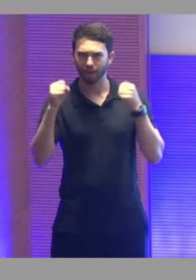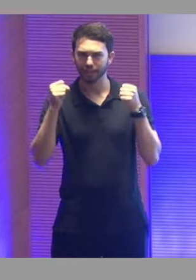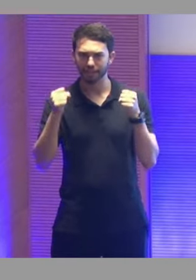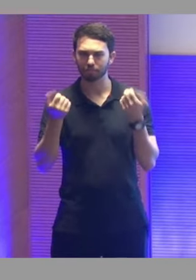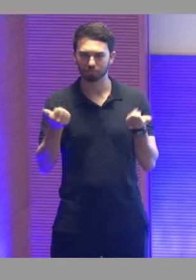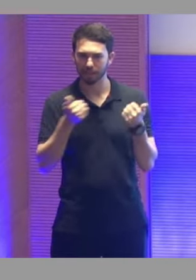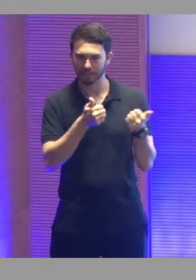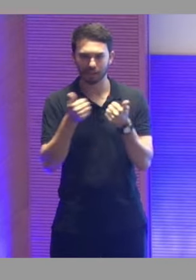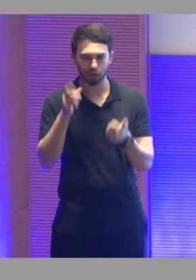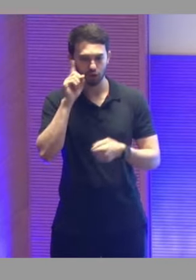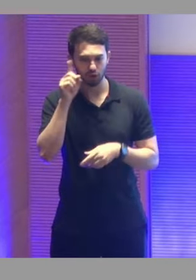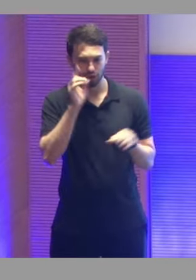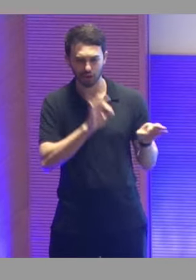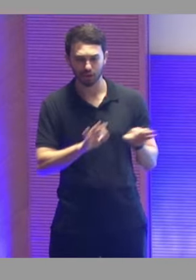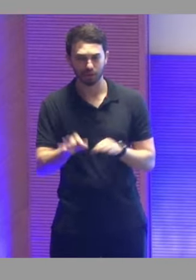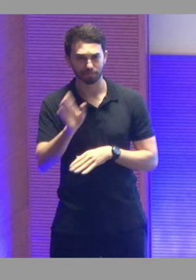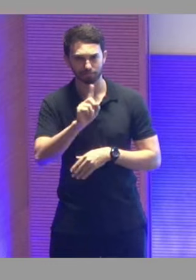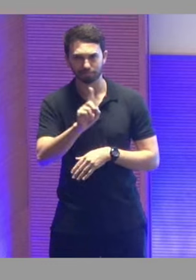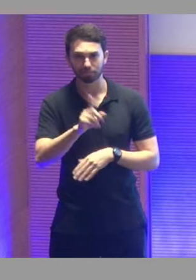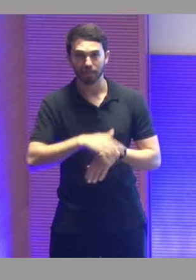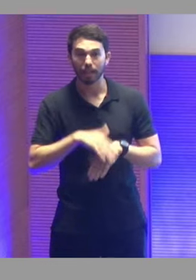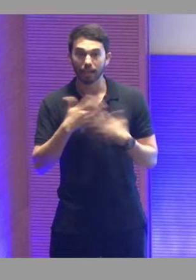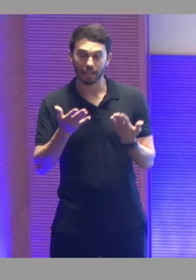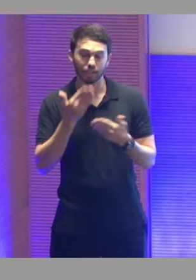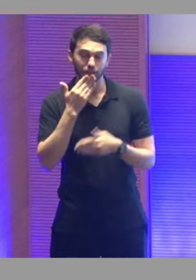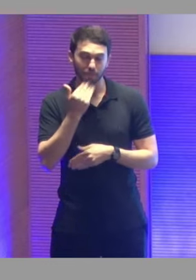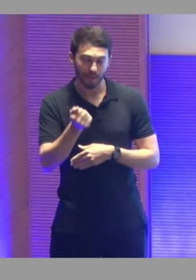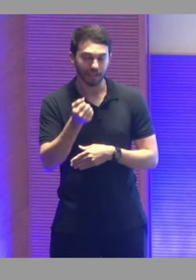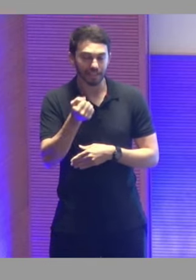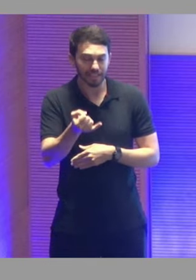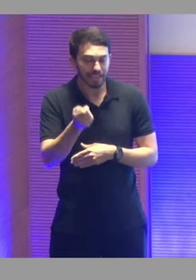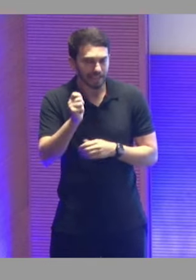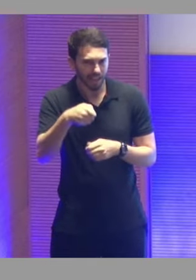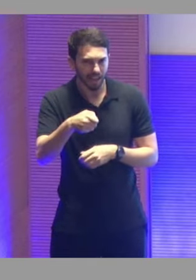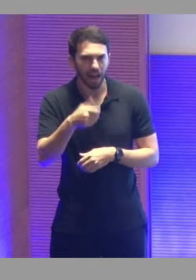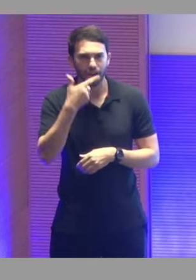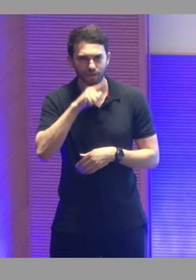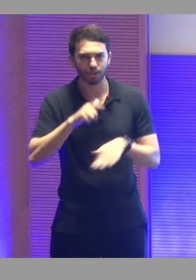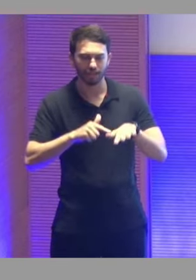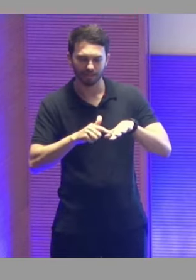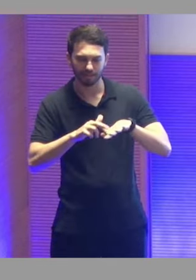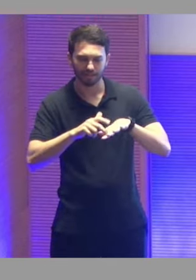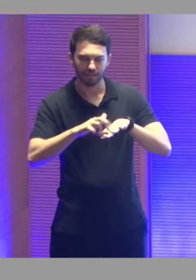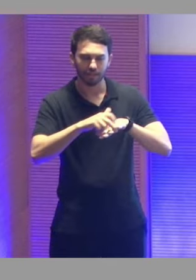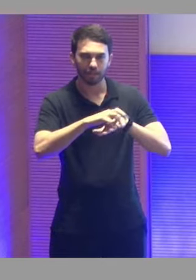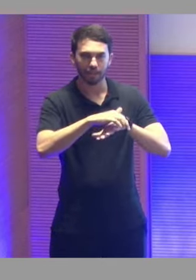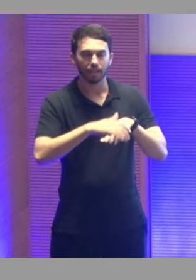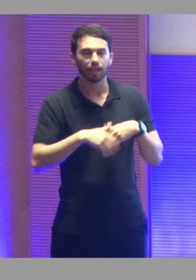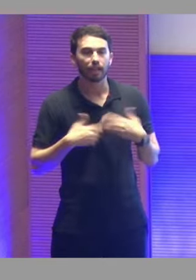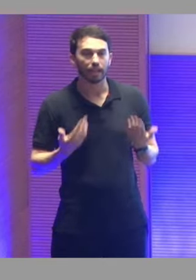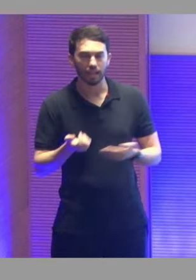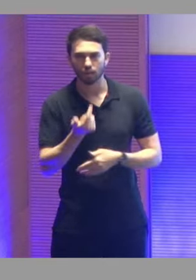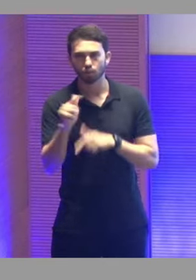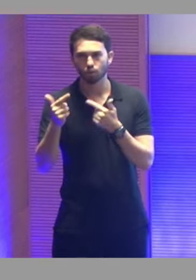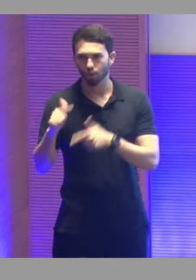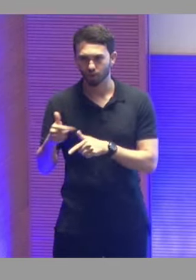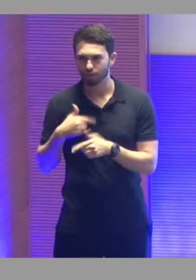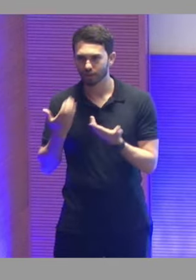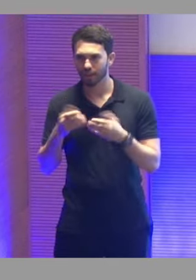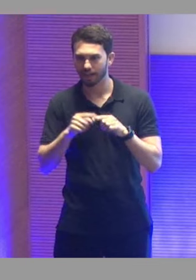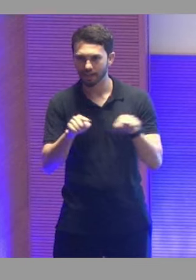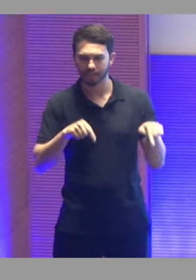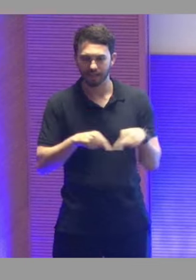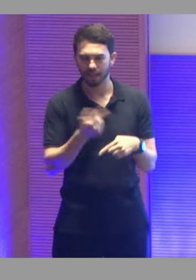para fazer tranquilamente e a gente pede para quem puder ir de escada que faça isso pro quarto andar e os demais que